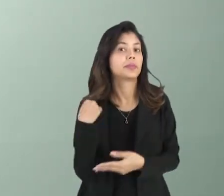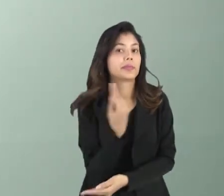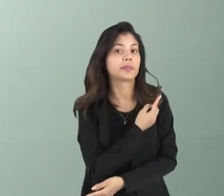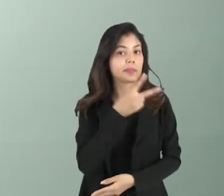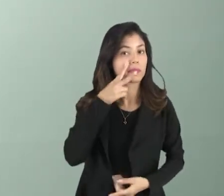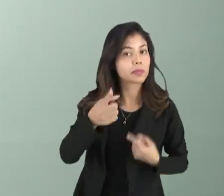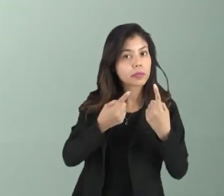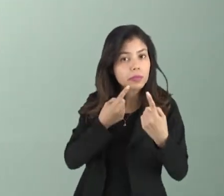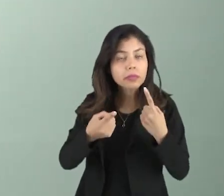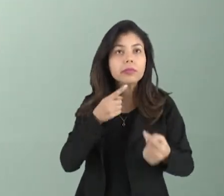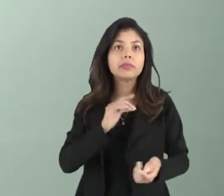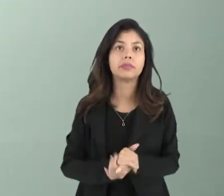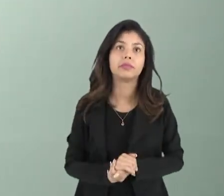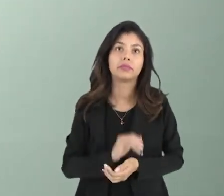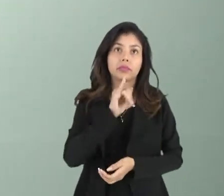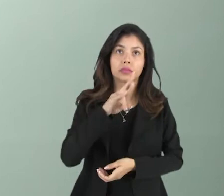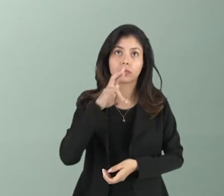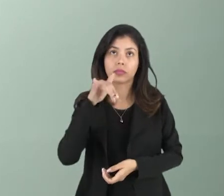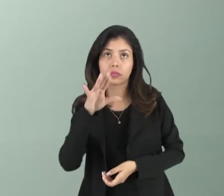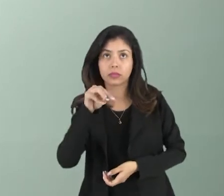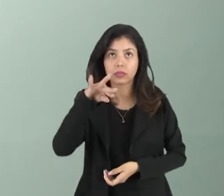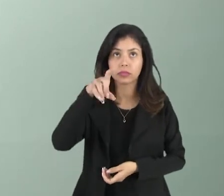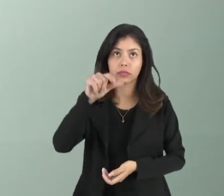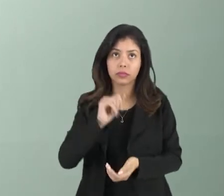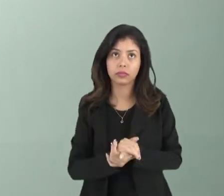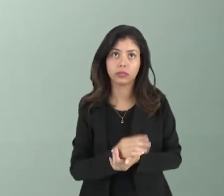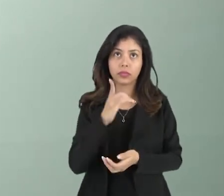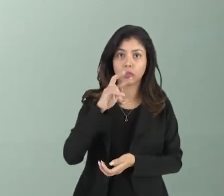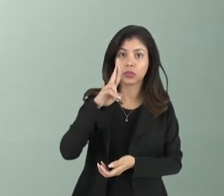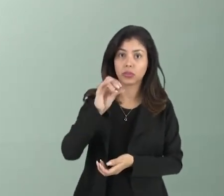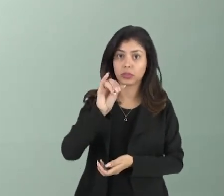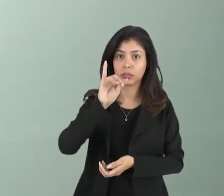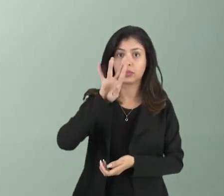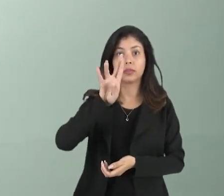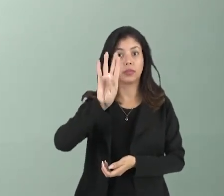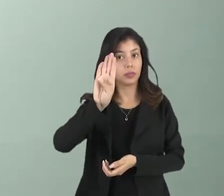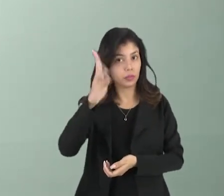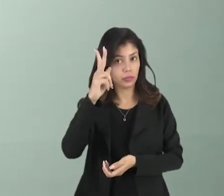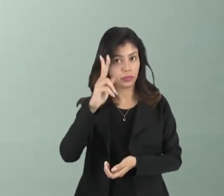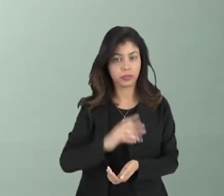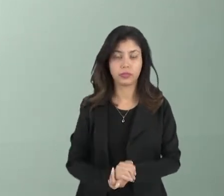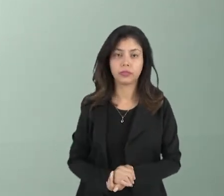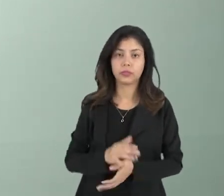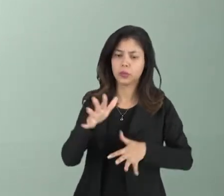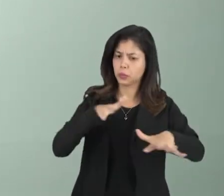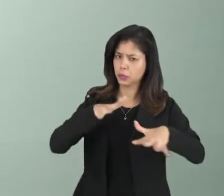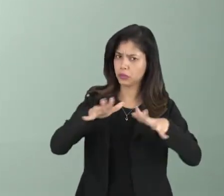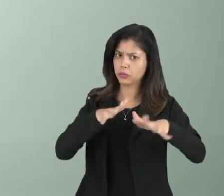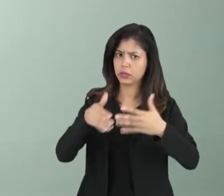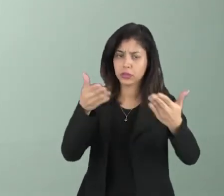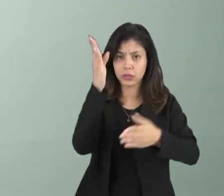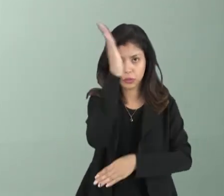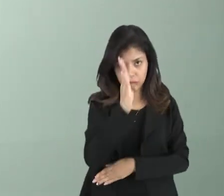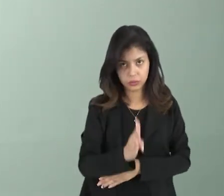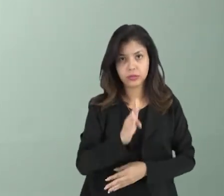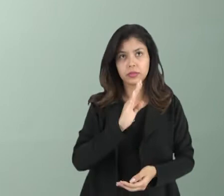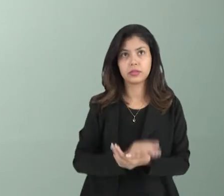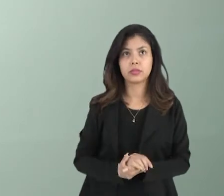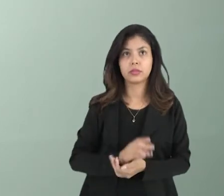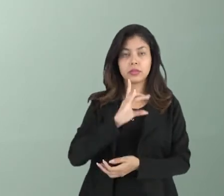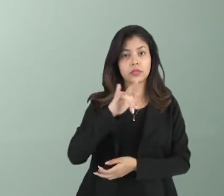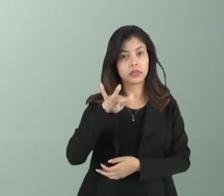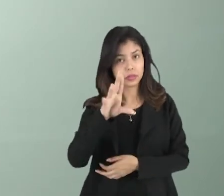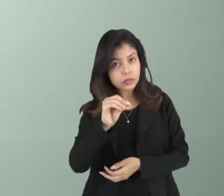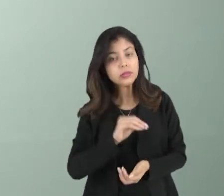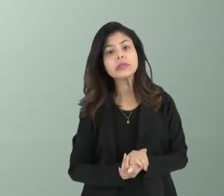hoje nós vamos discutir a Inconfidência Mineira e a Conjuração Baiana, tá? Esses dois movimentos aí no Brasil, Brasil